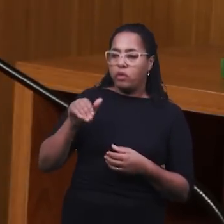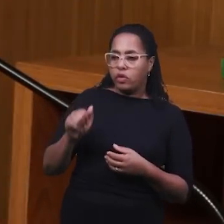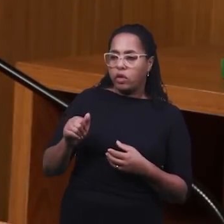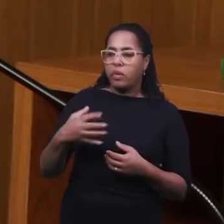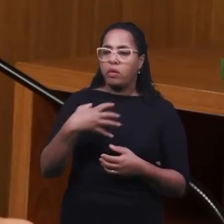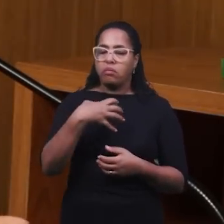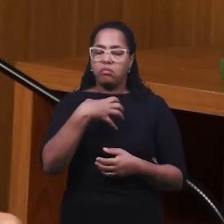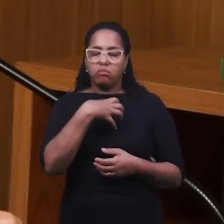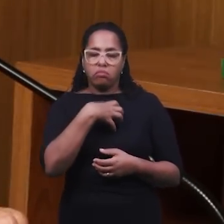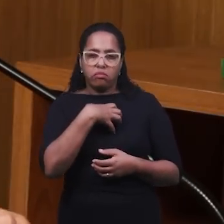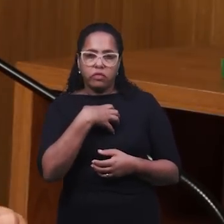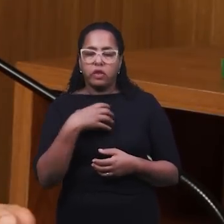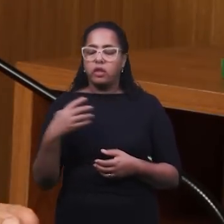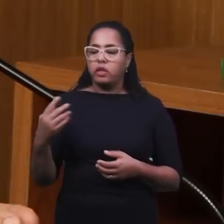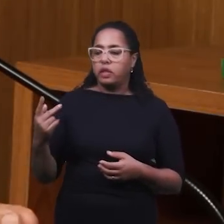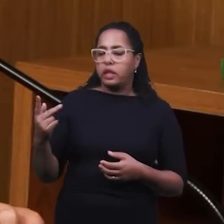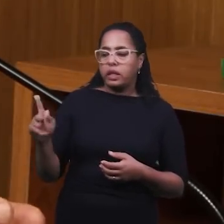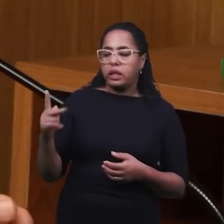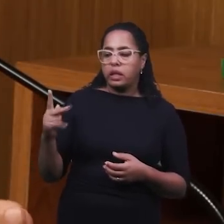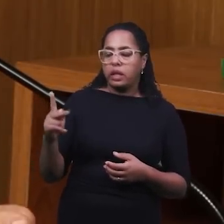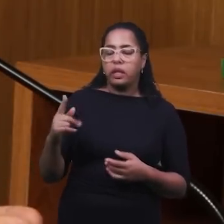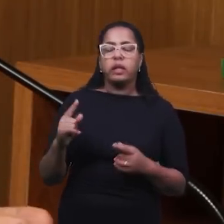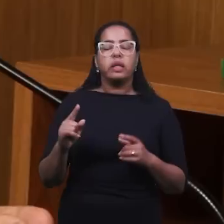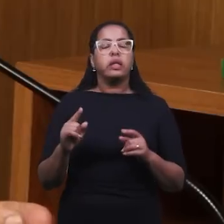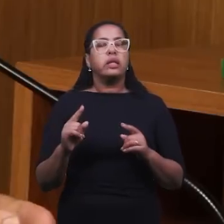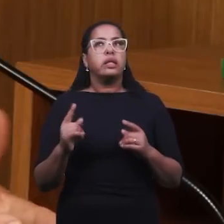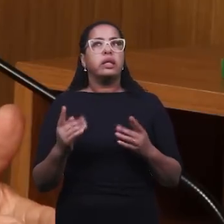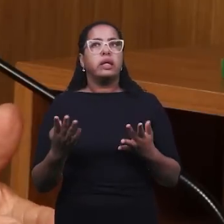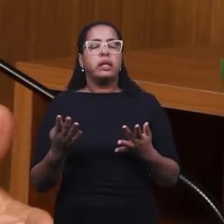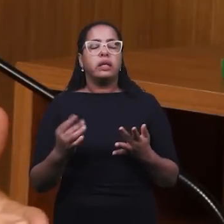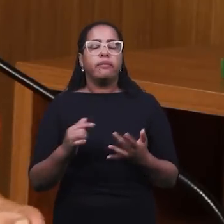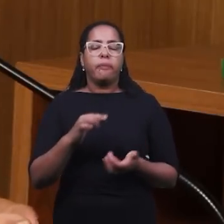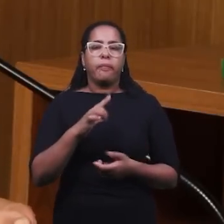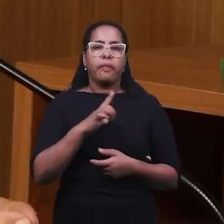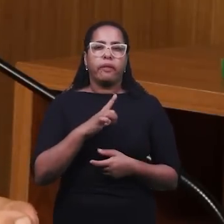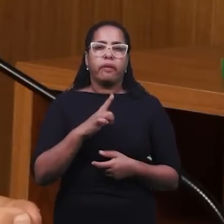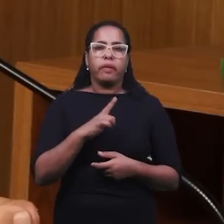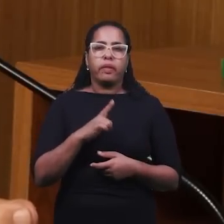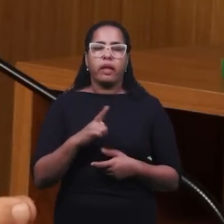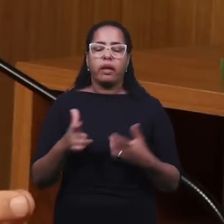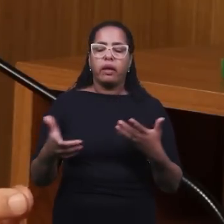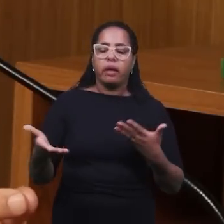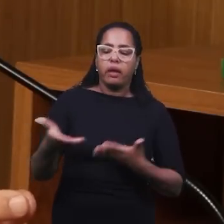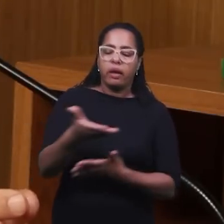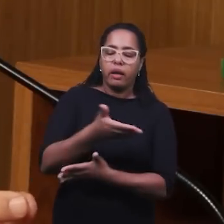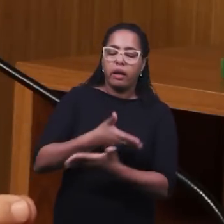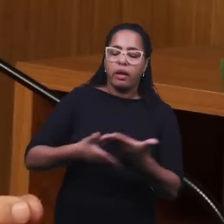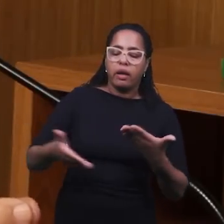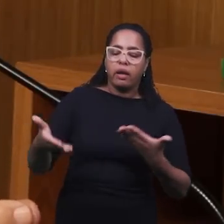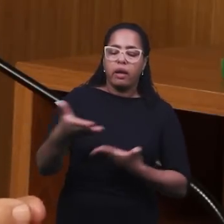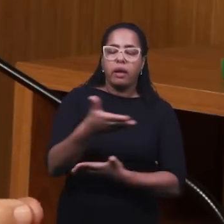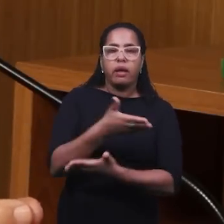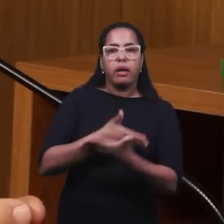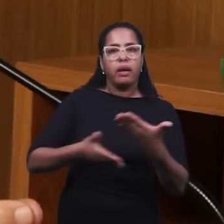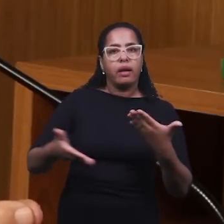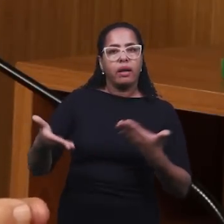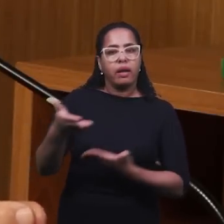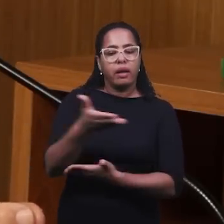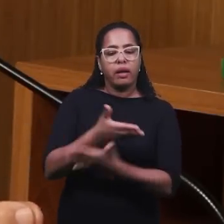ele vai trabalhar na vida da igreja? Então você diz assim, então você tem a descrição do diácono, como